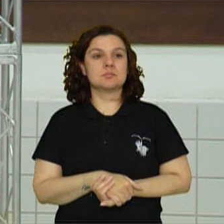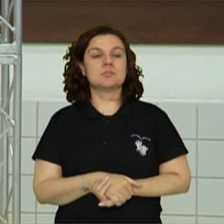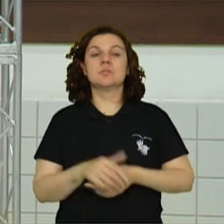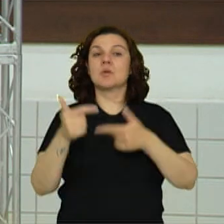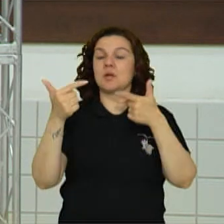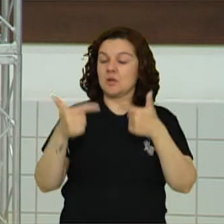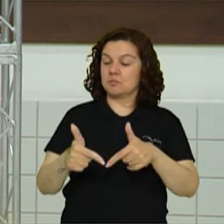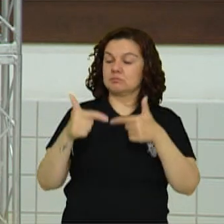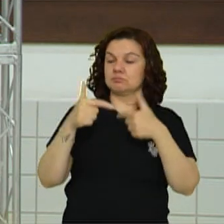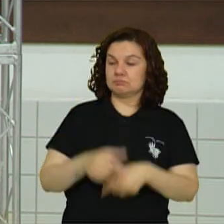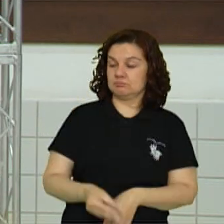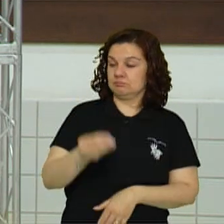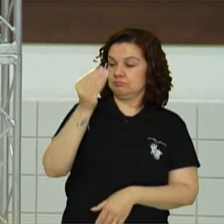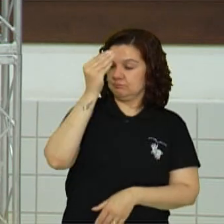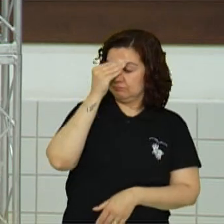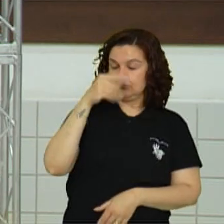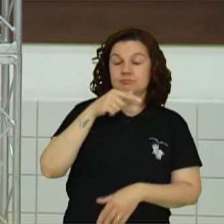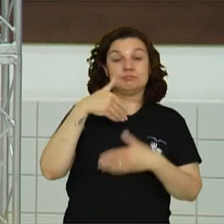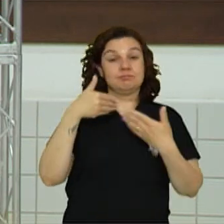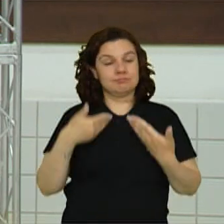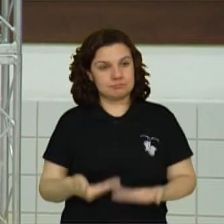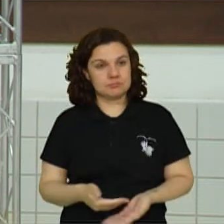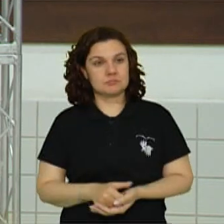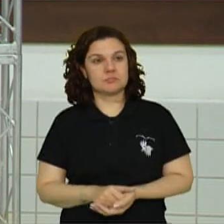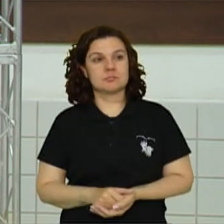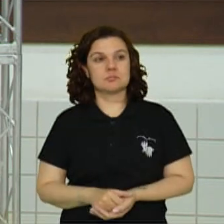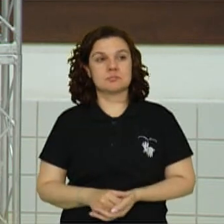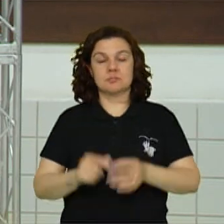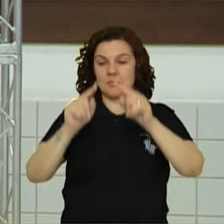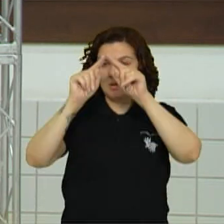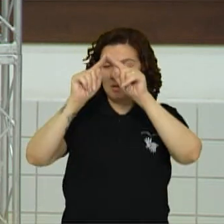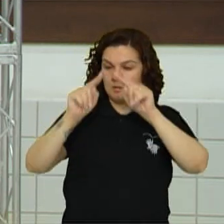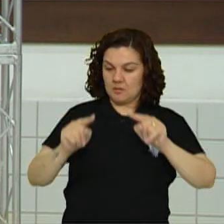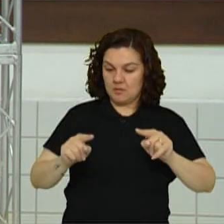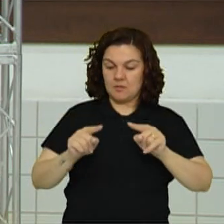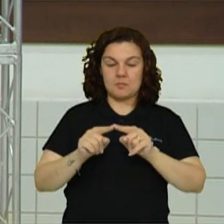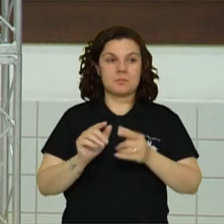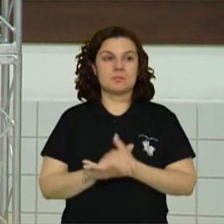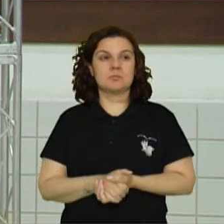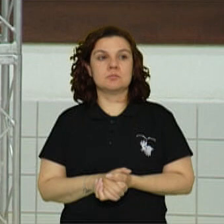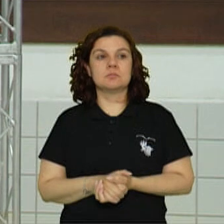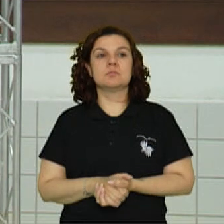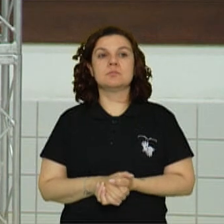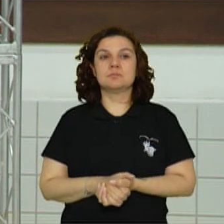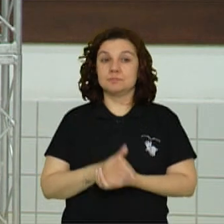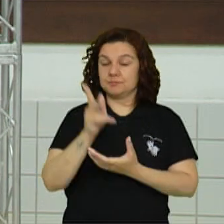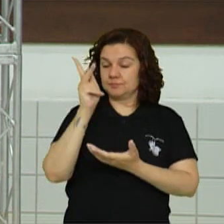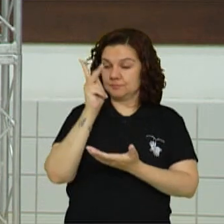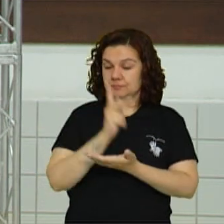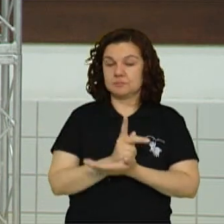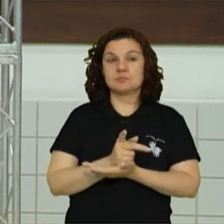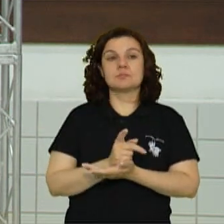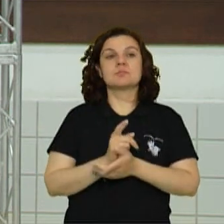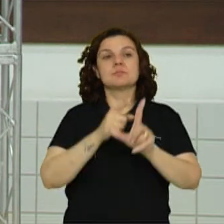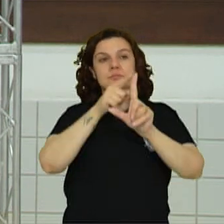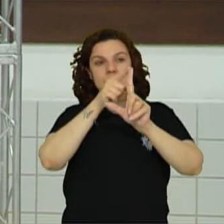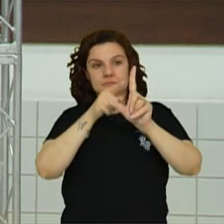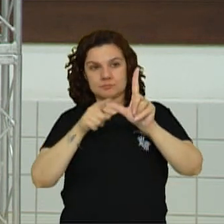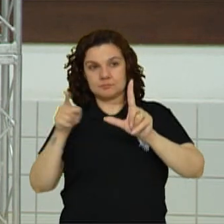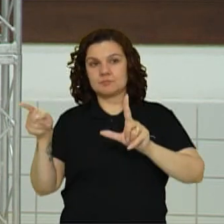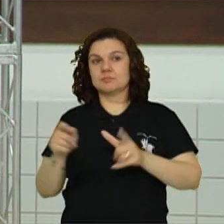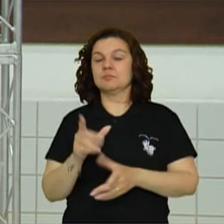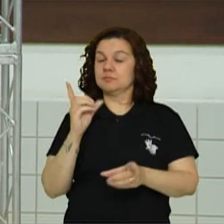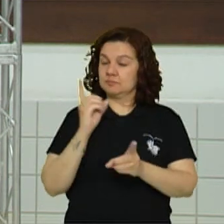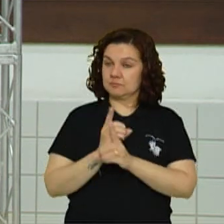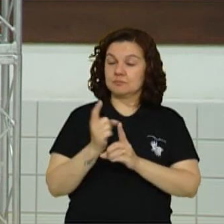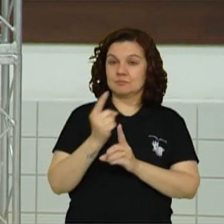Não consigo fixar isso, não consigo decorar. Triângulo equilátero, triângulo retângulo, teorema de Pitágoras, você